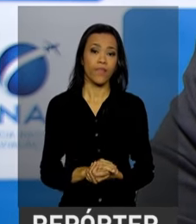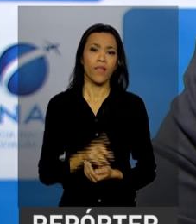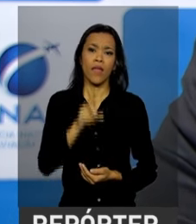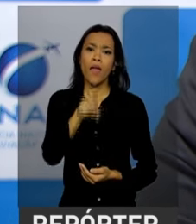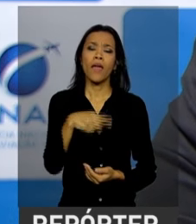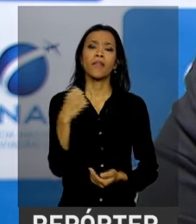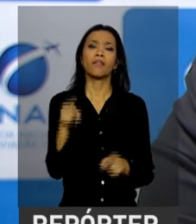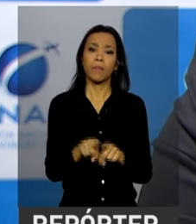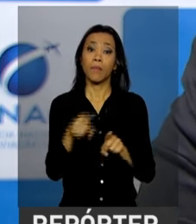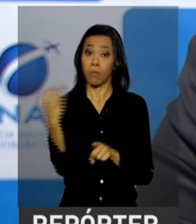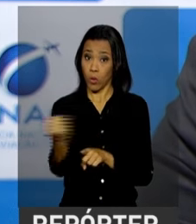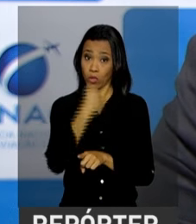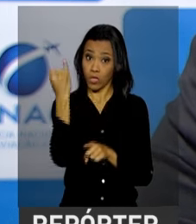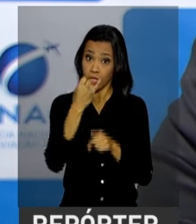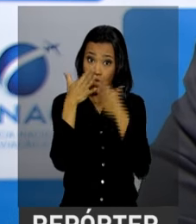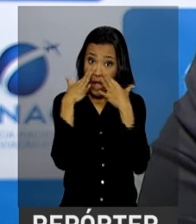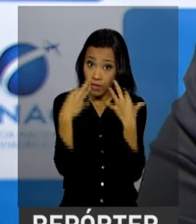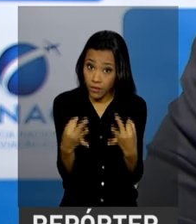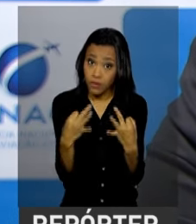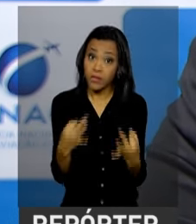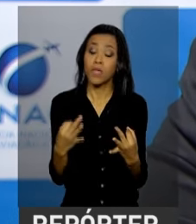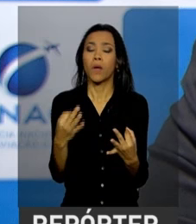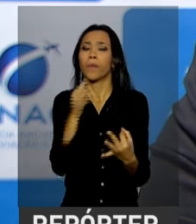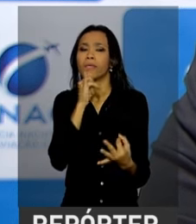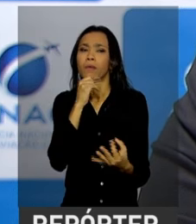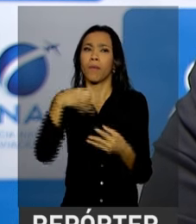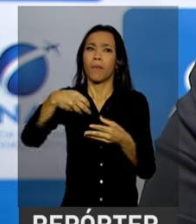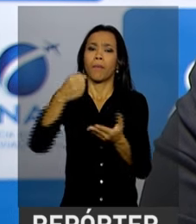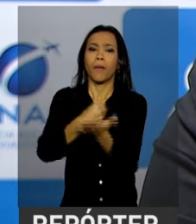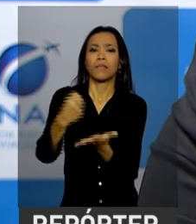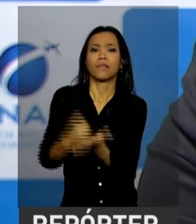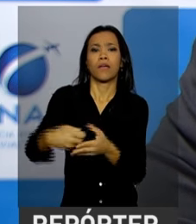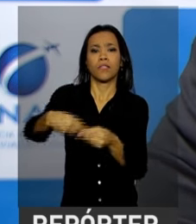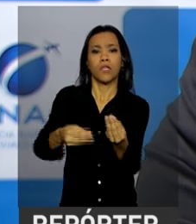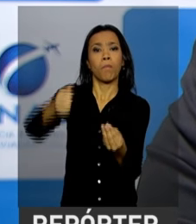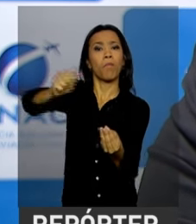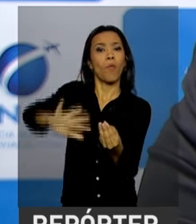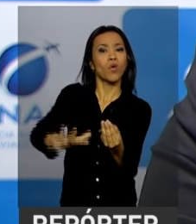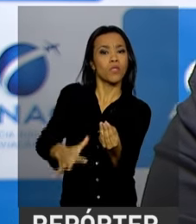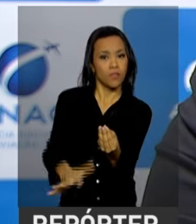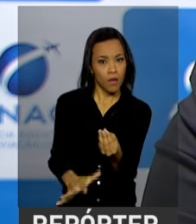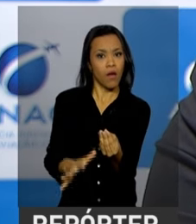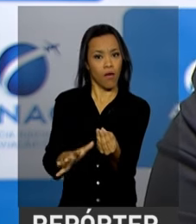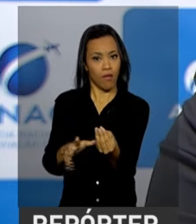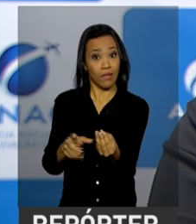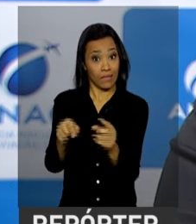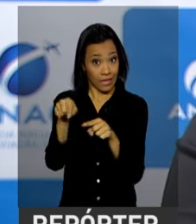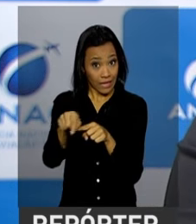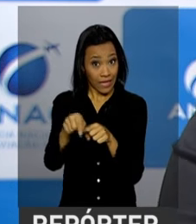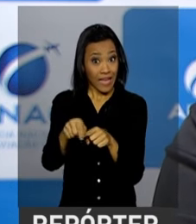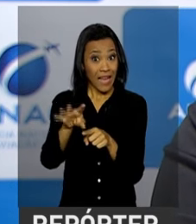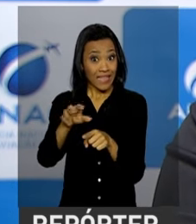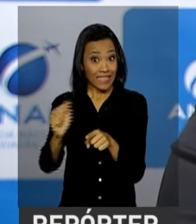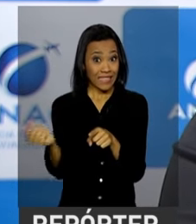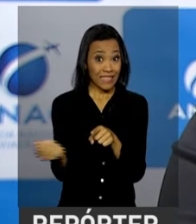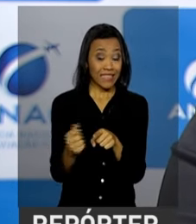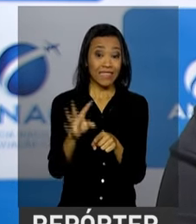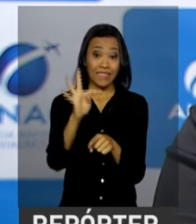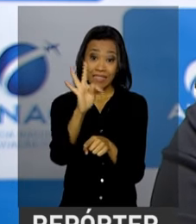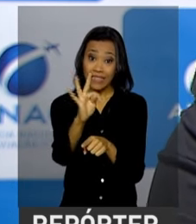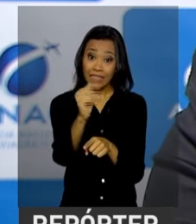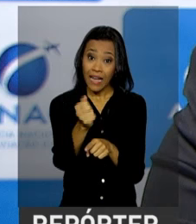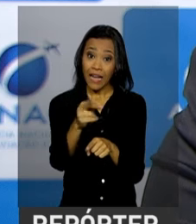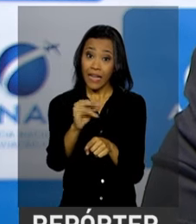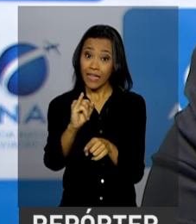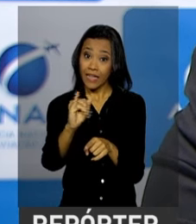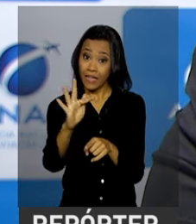Importante observar que, geralmente, as passagens promocionais, as mais baratas, elas têm tarifas mais altas para sua alteração